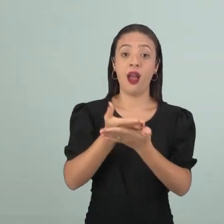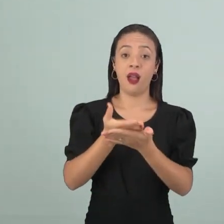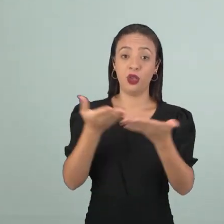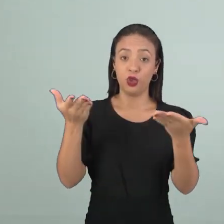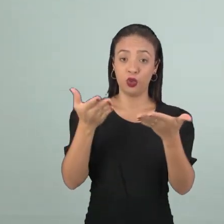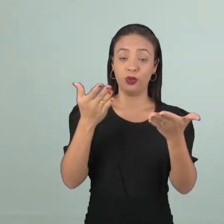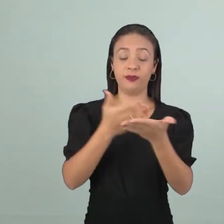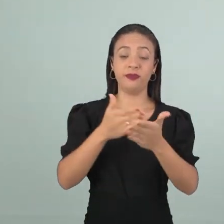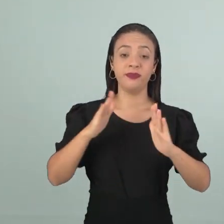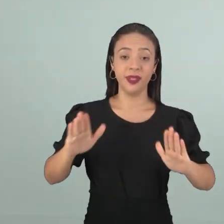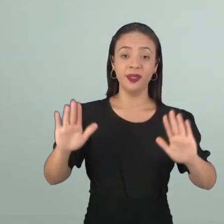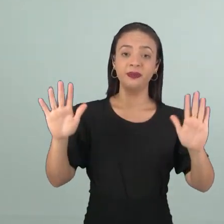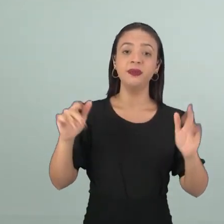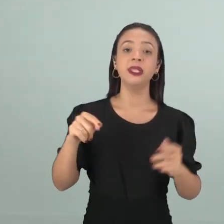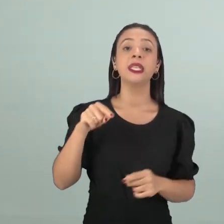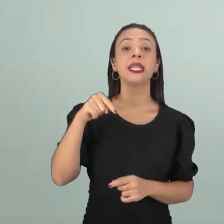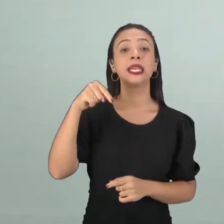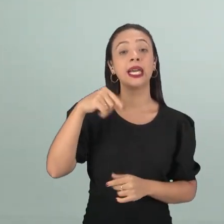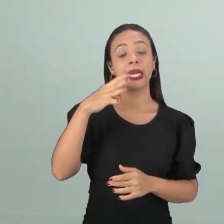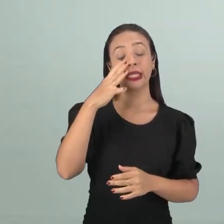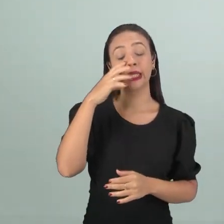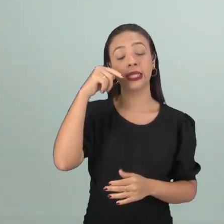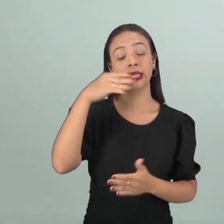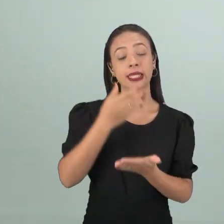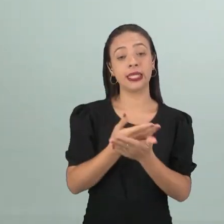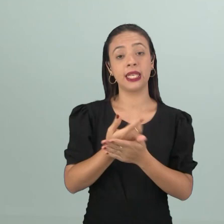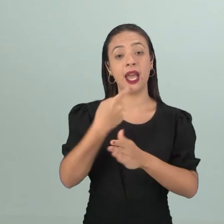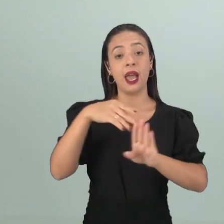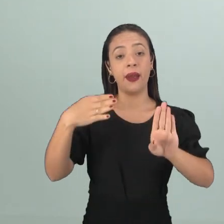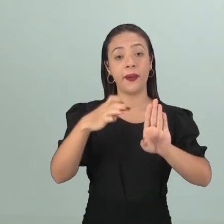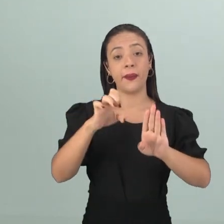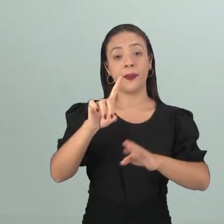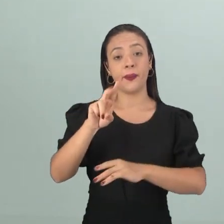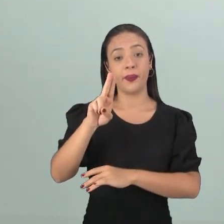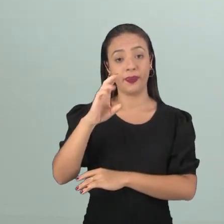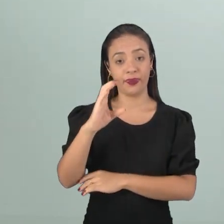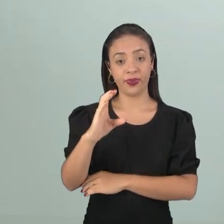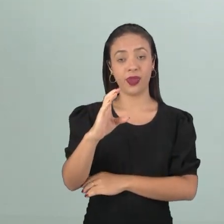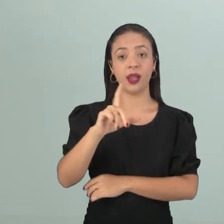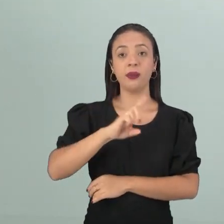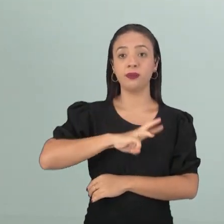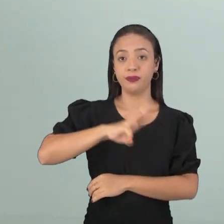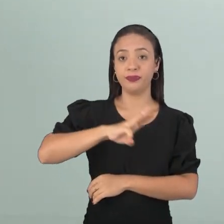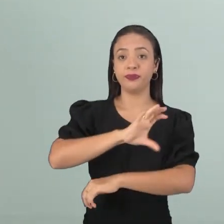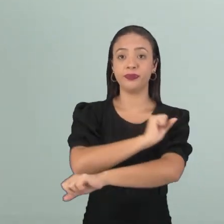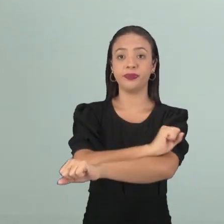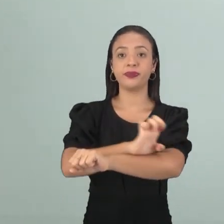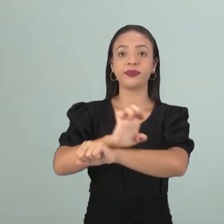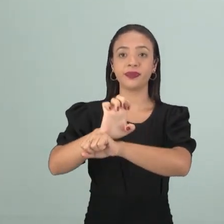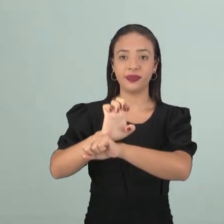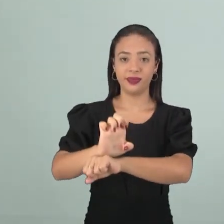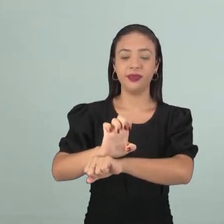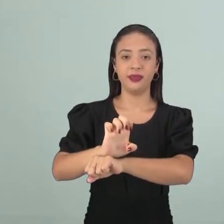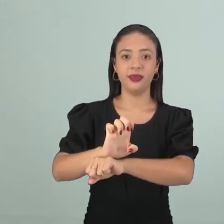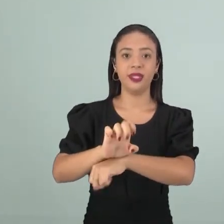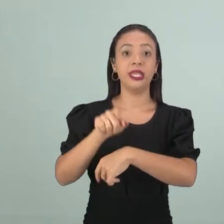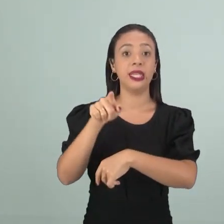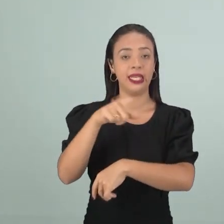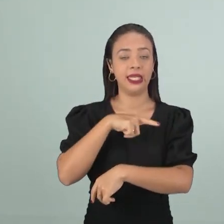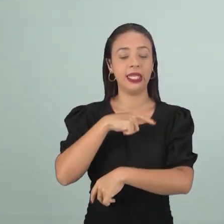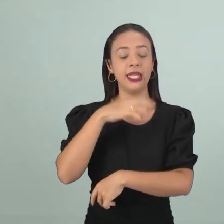vai ficando por aqui. Para ter acesso a essa aula na íntegra, acessem a plataforma Eduque no site da Secretaria de Educação, que lá